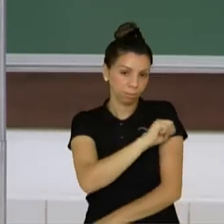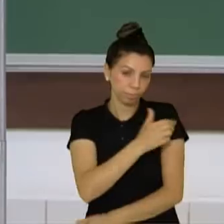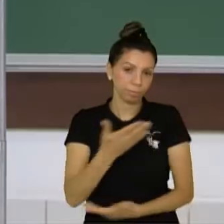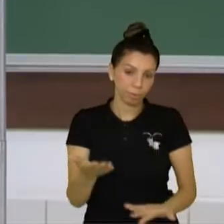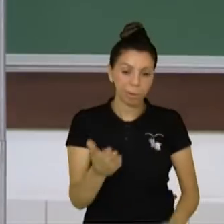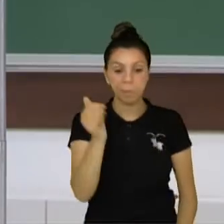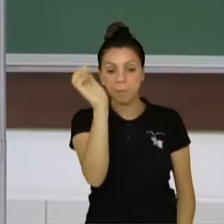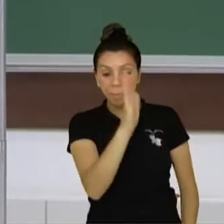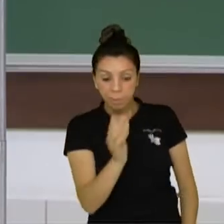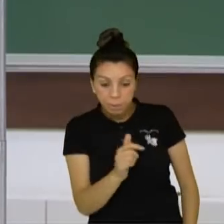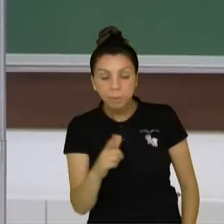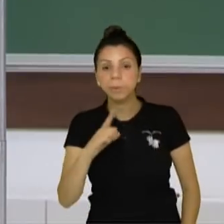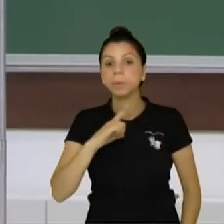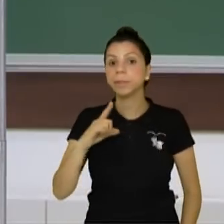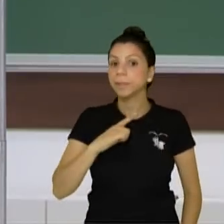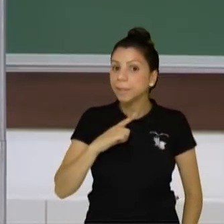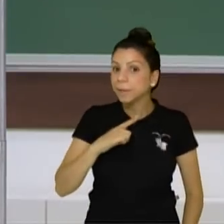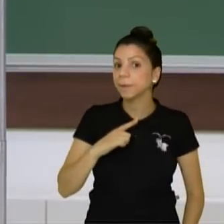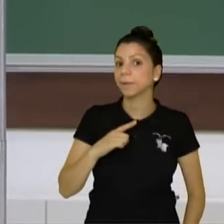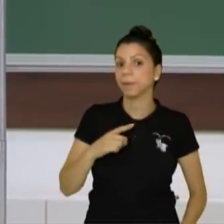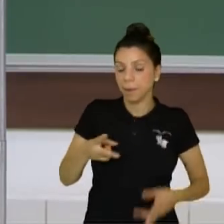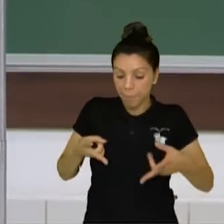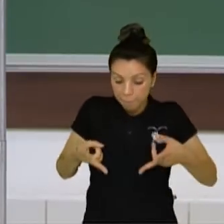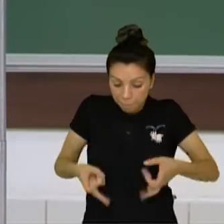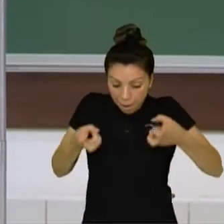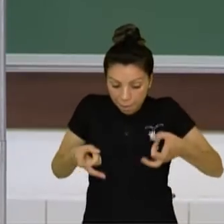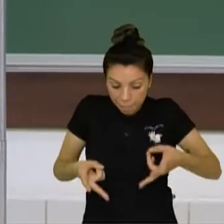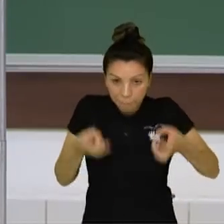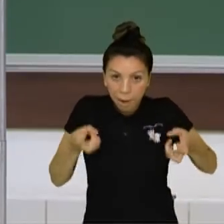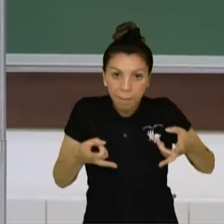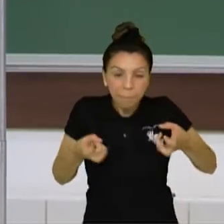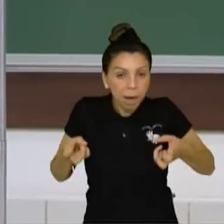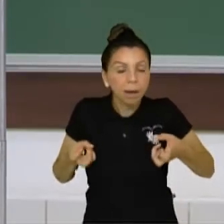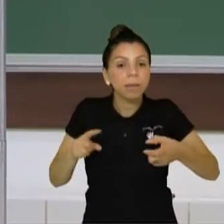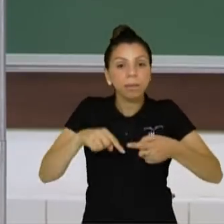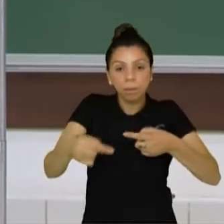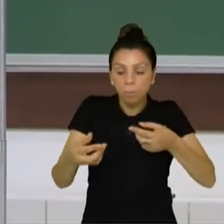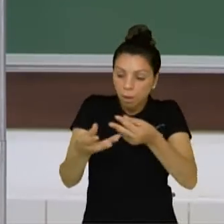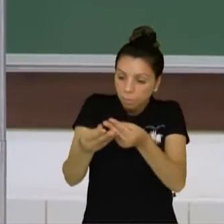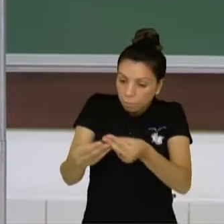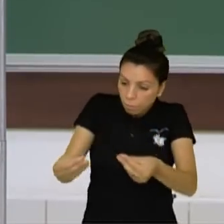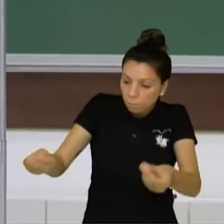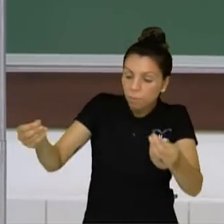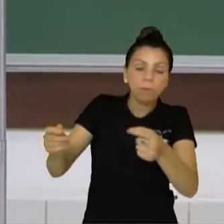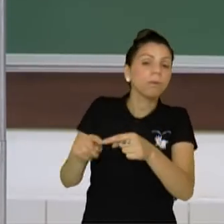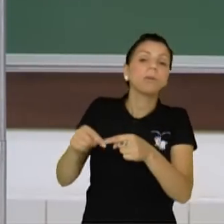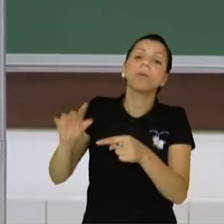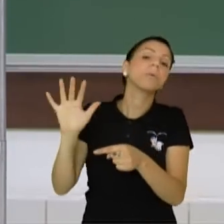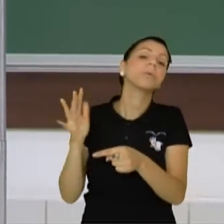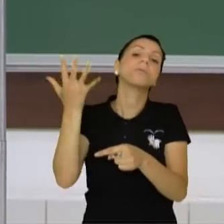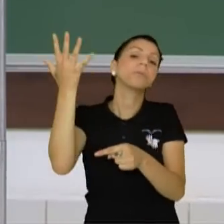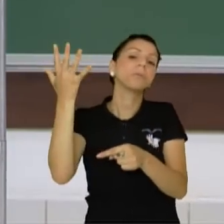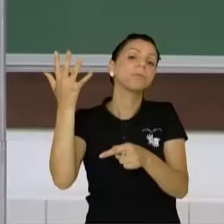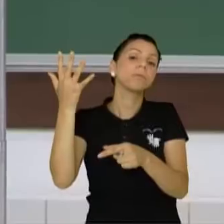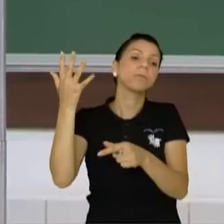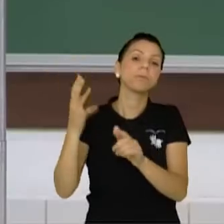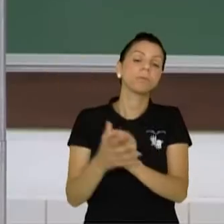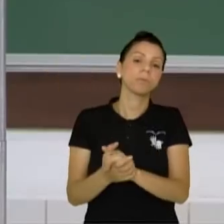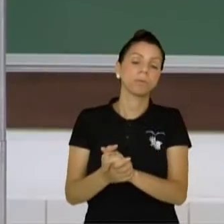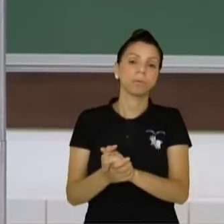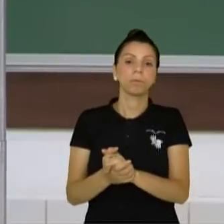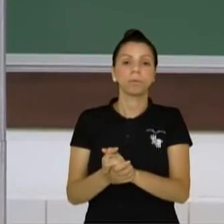tem petróleo em seu solo, extrai petróleo, refina petróleo E o que vai acontecer? Mas